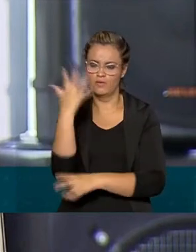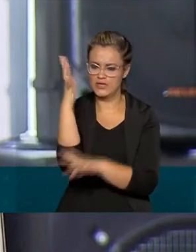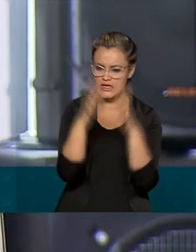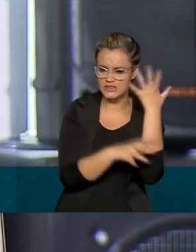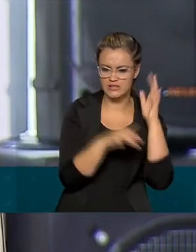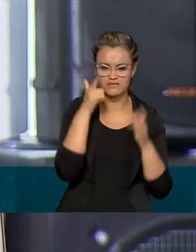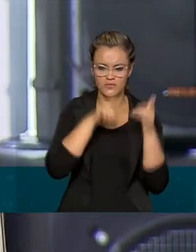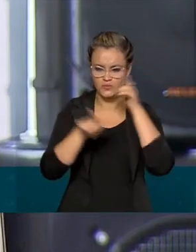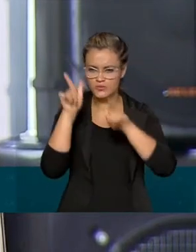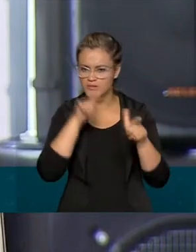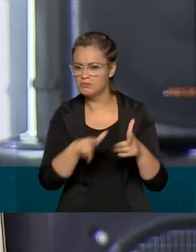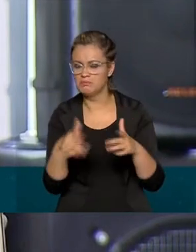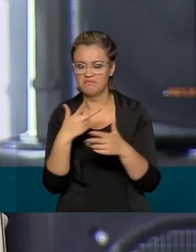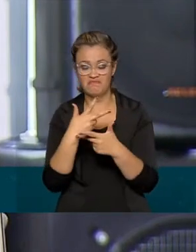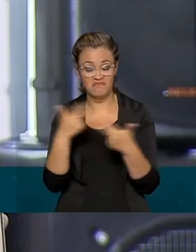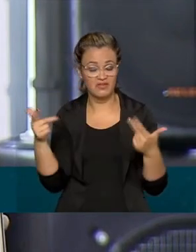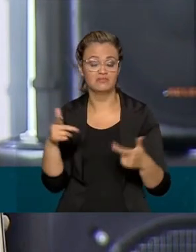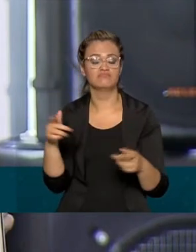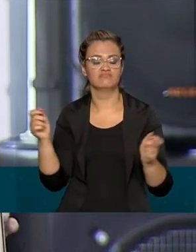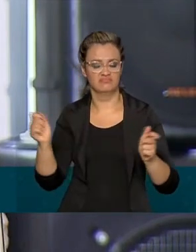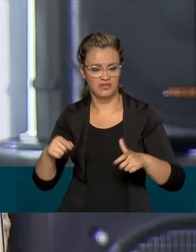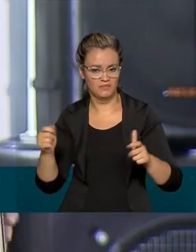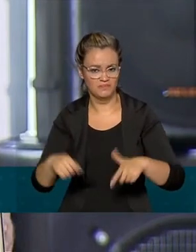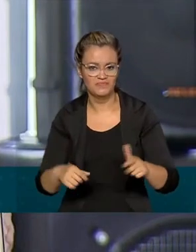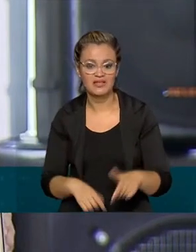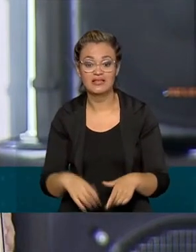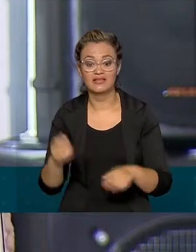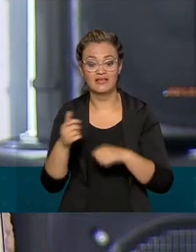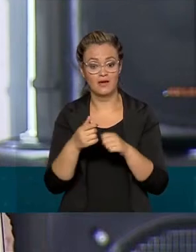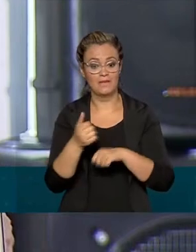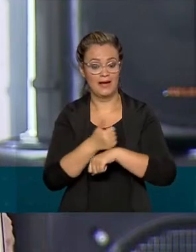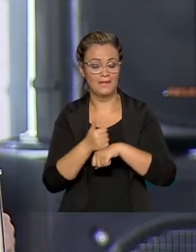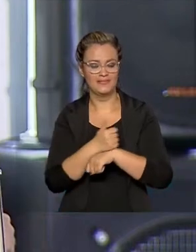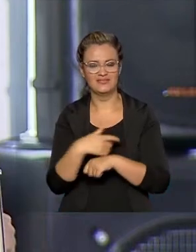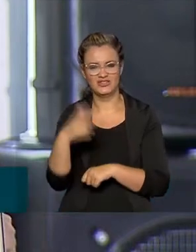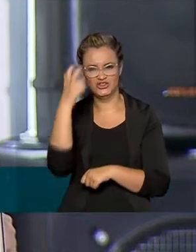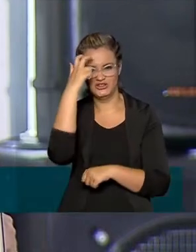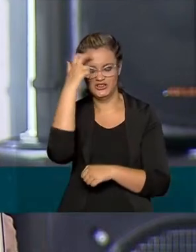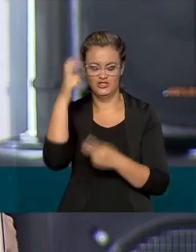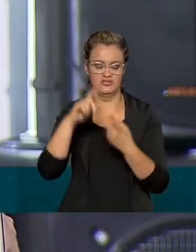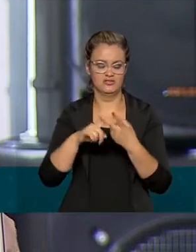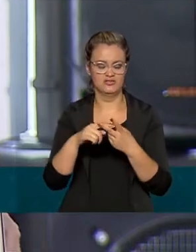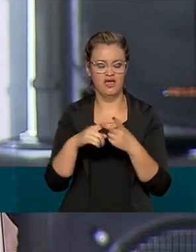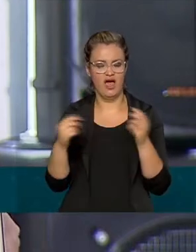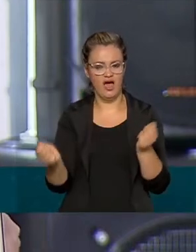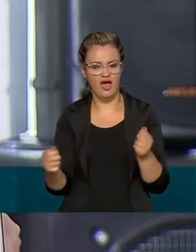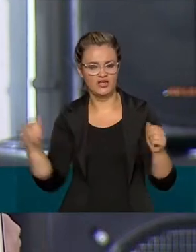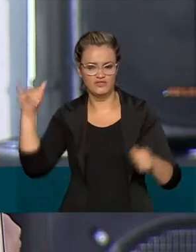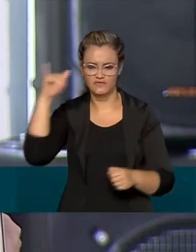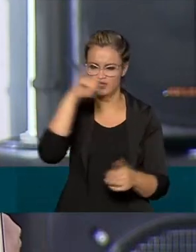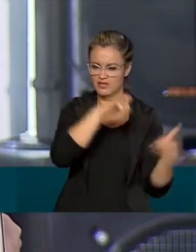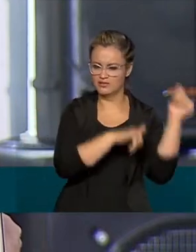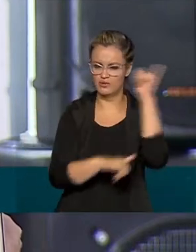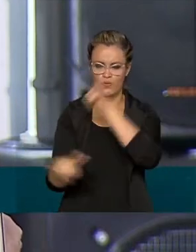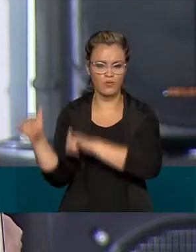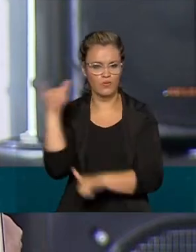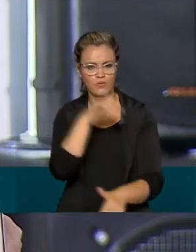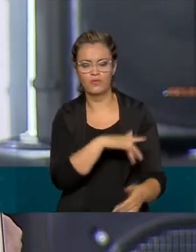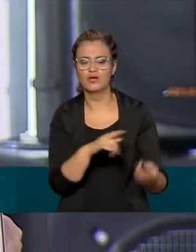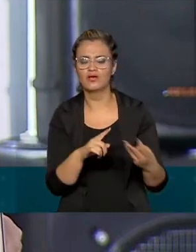distintos módulos especializados que agregam capacidades de inteligência, aviação, sistema de aeronaves